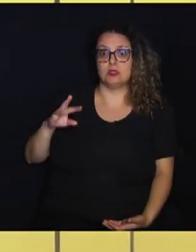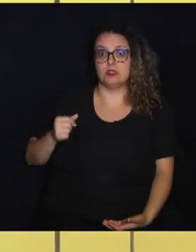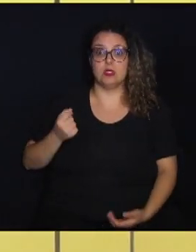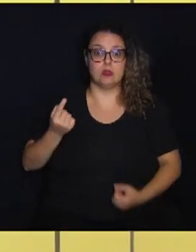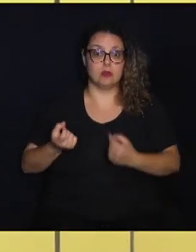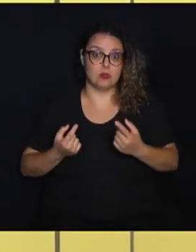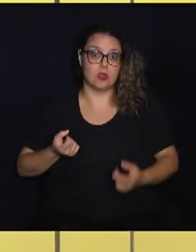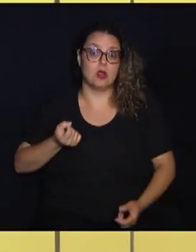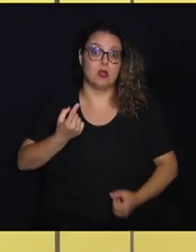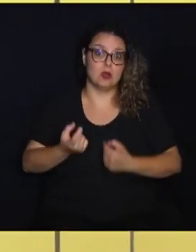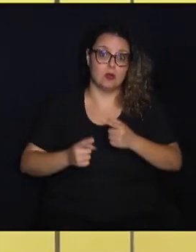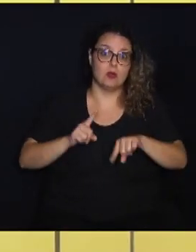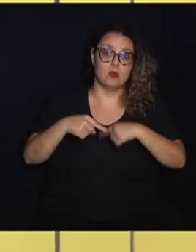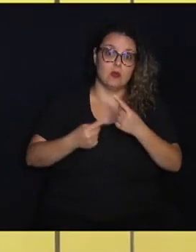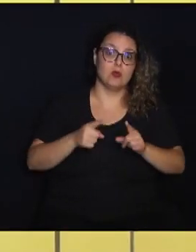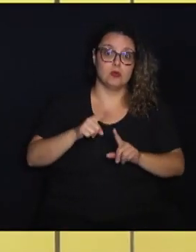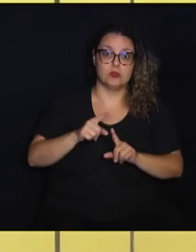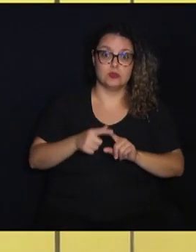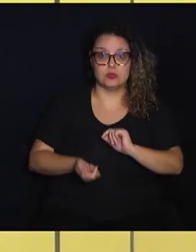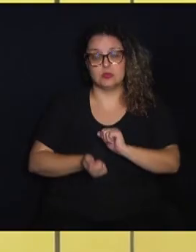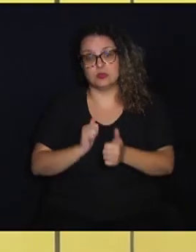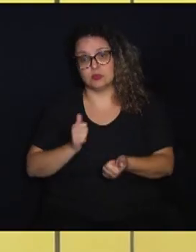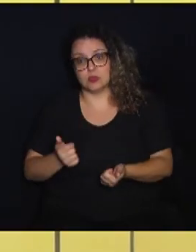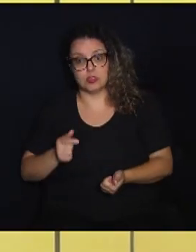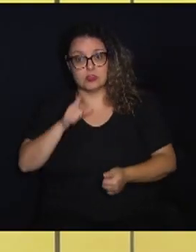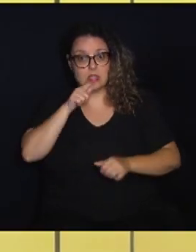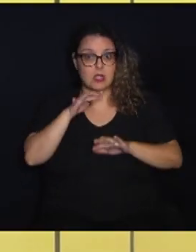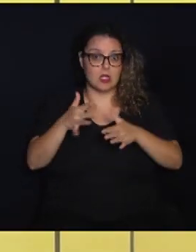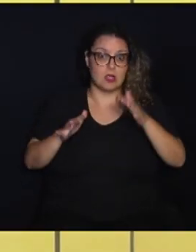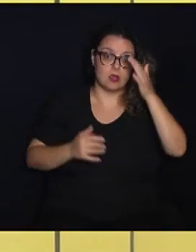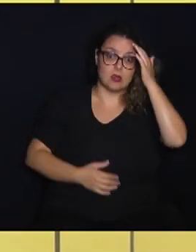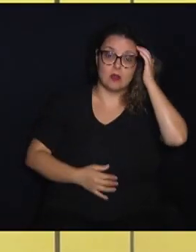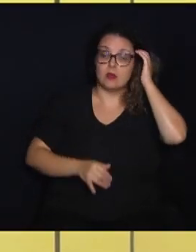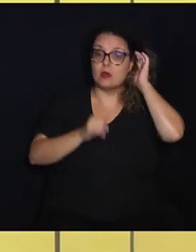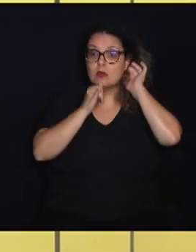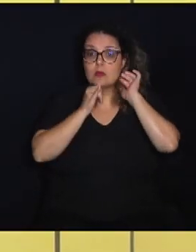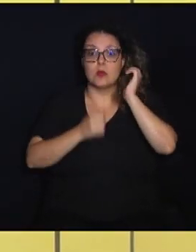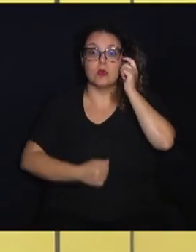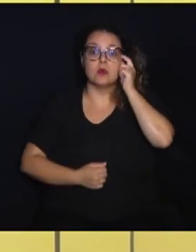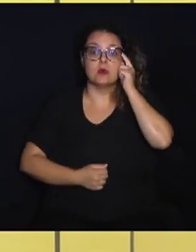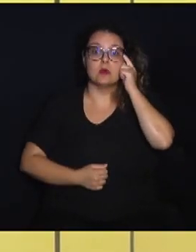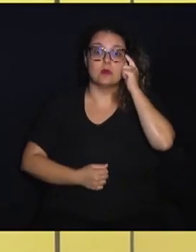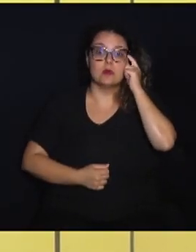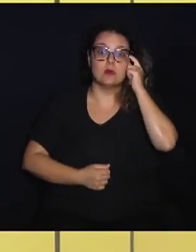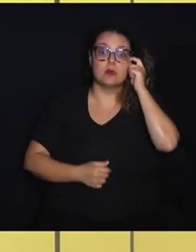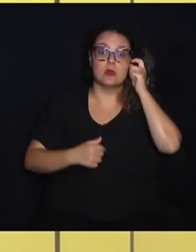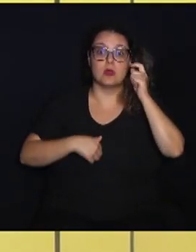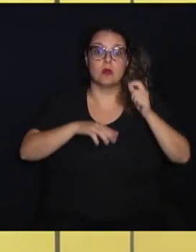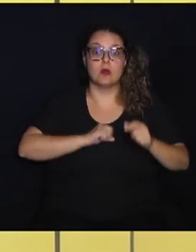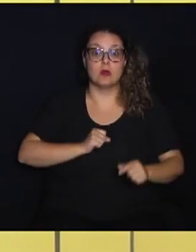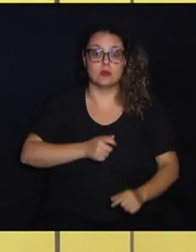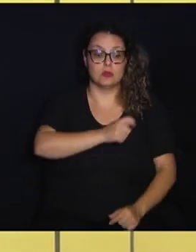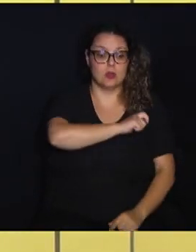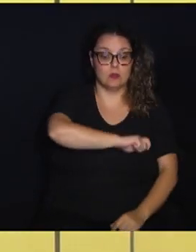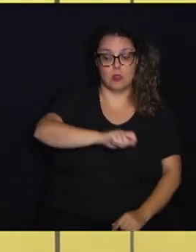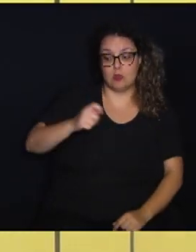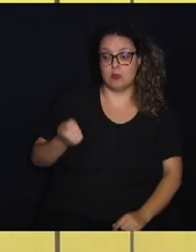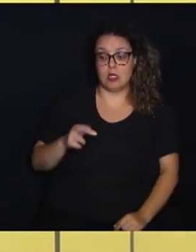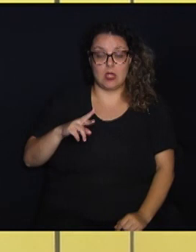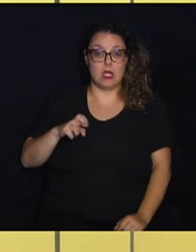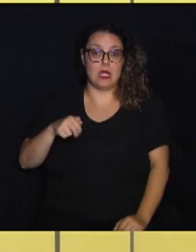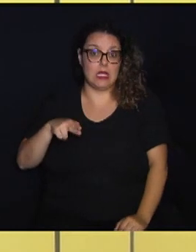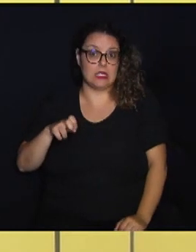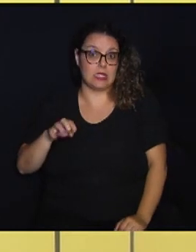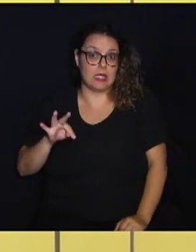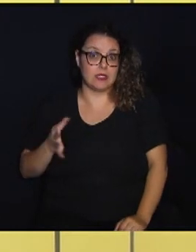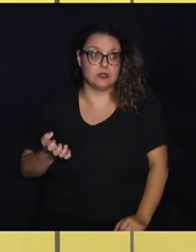têm algumas outras modalidades diferentes. Por exemplo, no meu caso, eu gosto muito de esporte de raquete, então eu vou pensar, eu vou ver